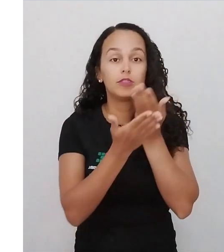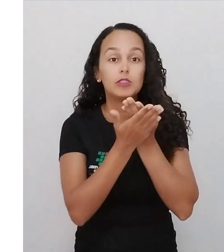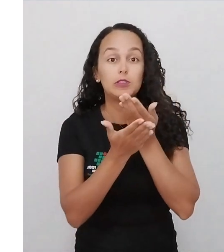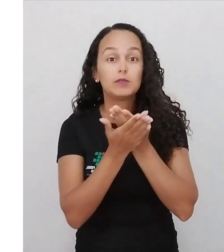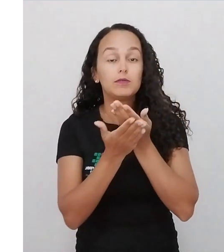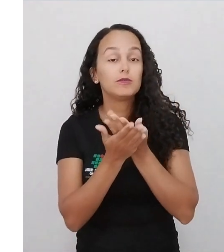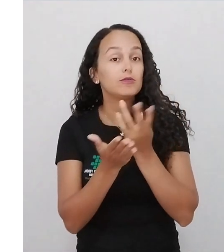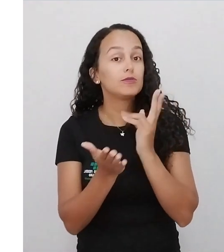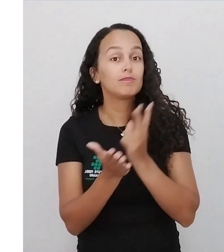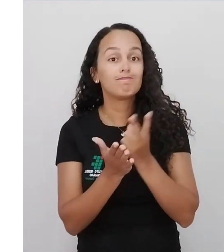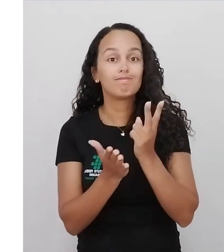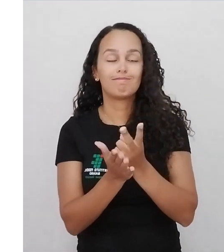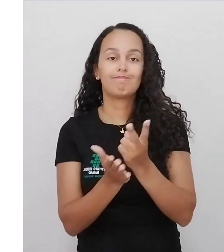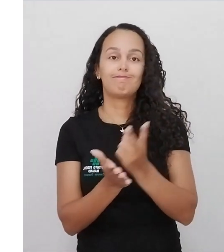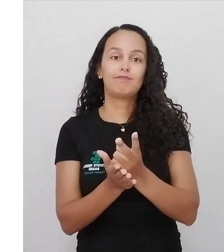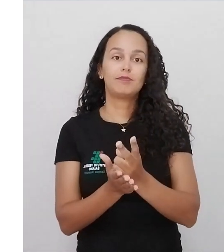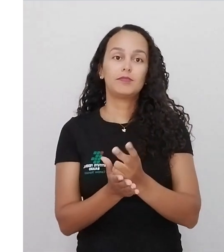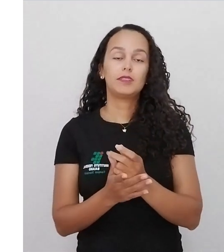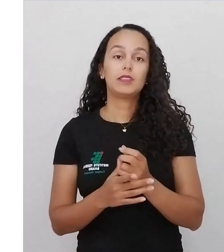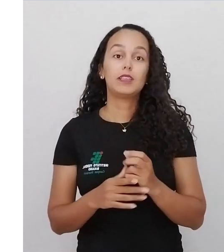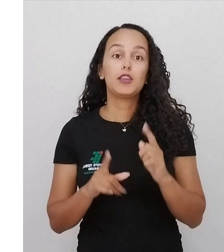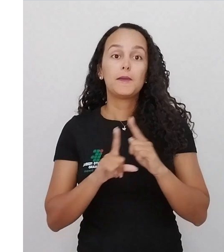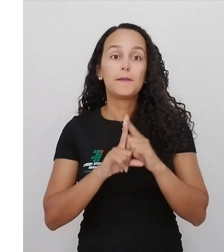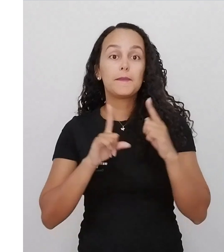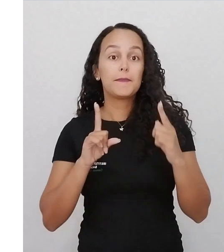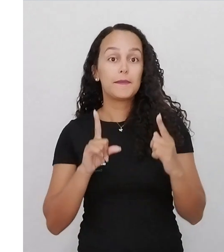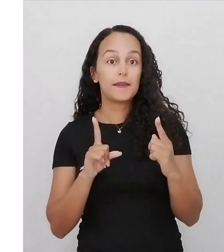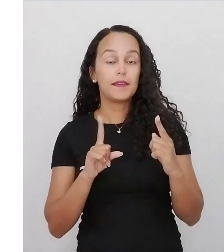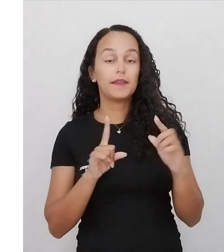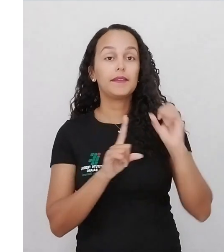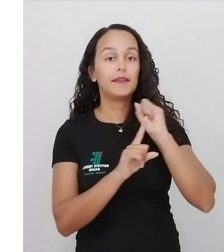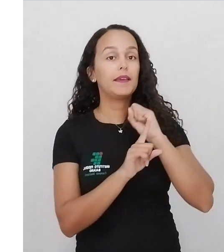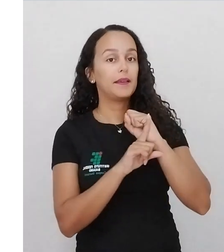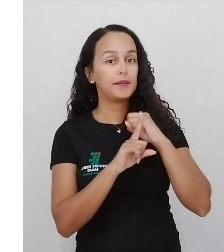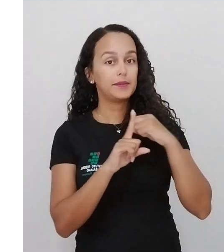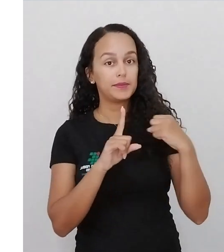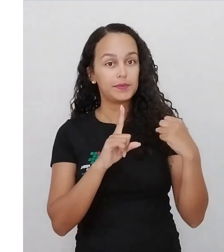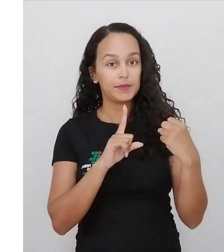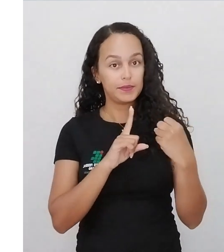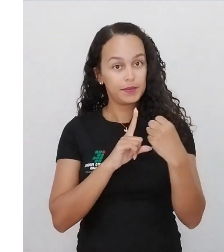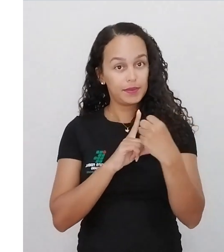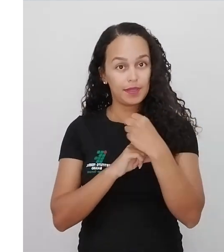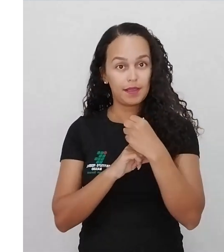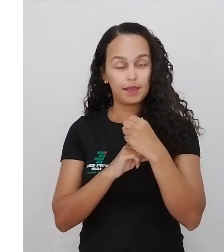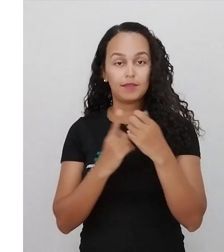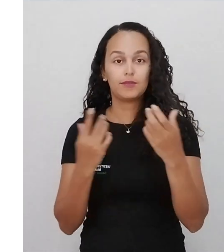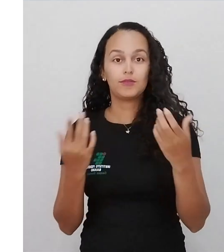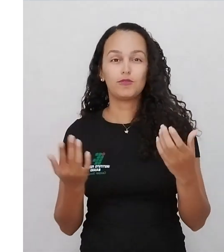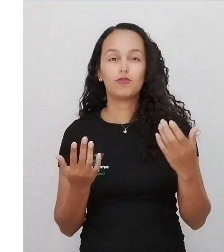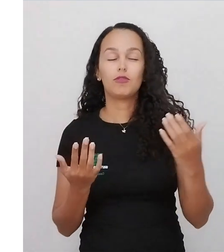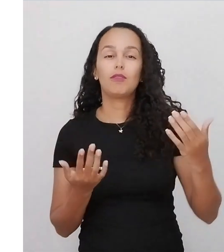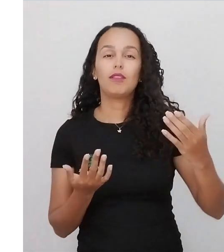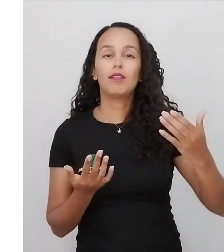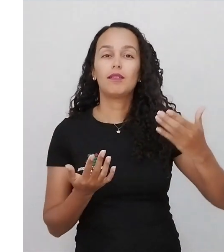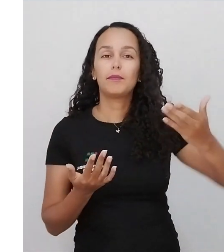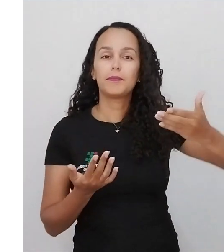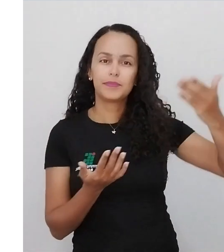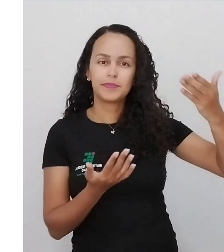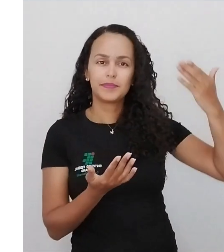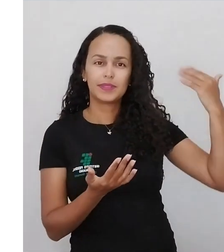né? Só que, curiosamente, a sociedade, ela apresentou